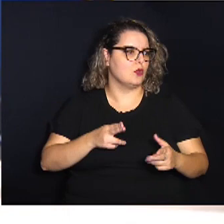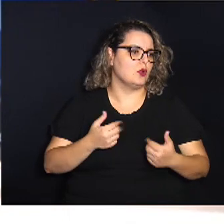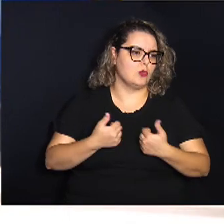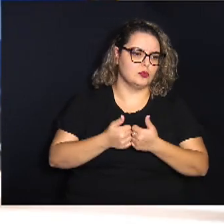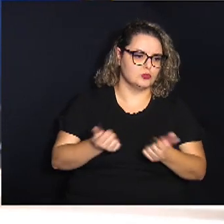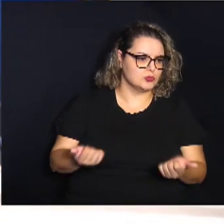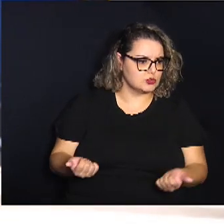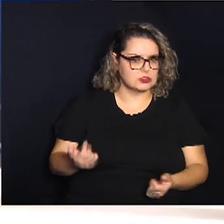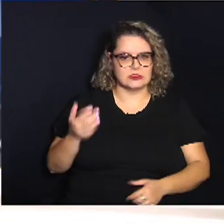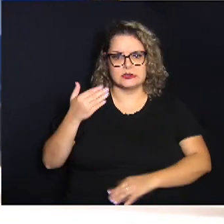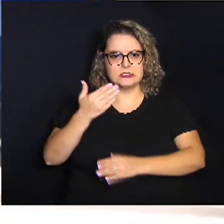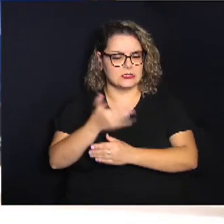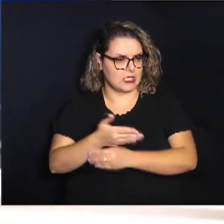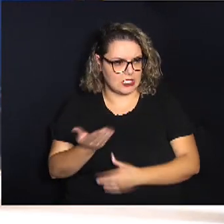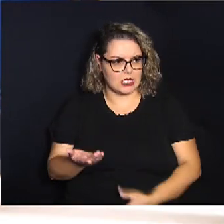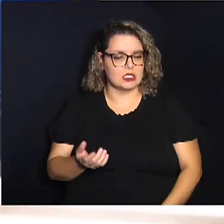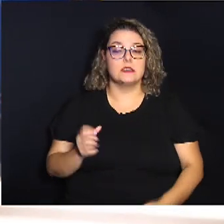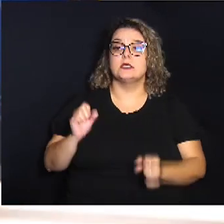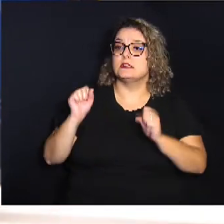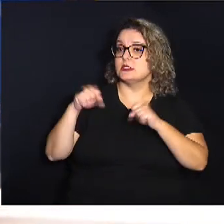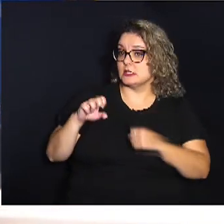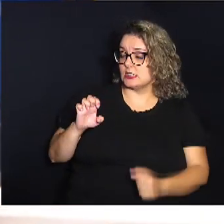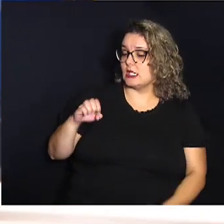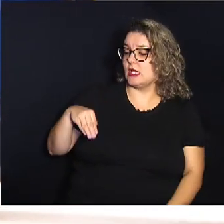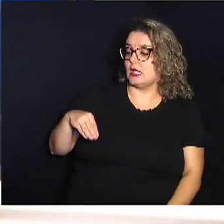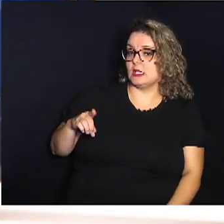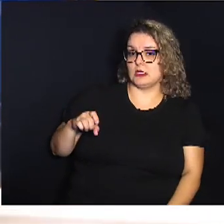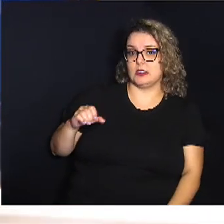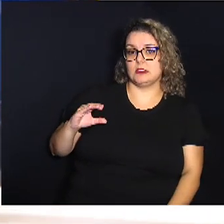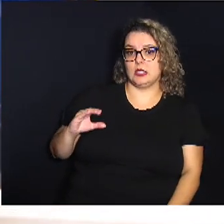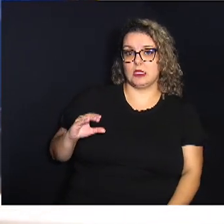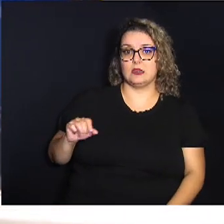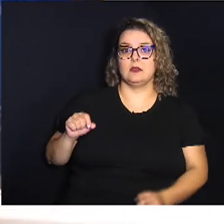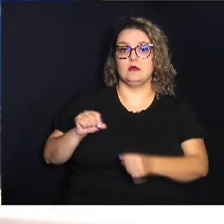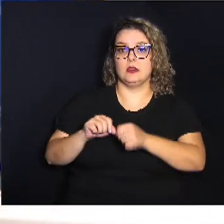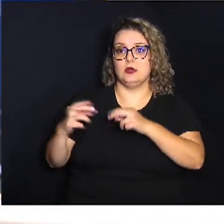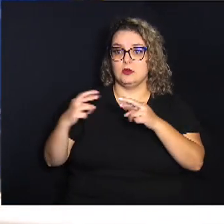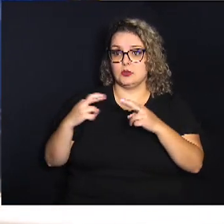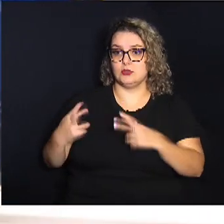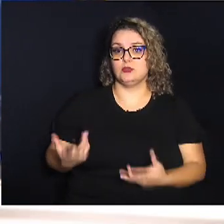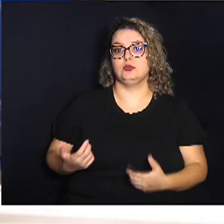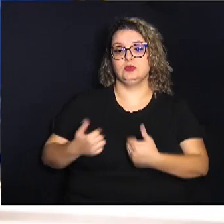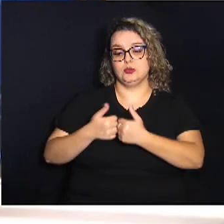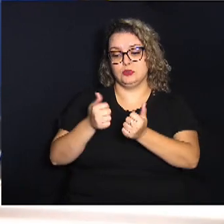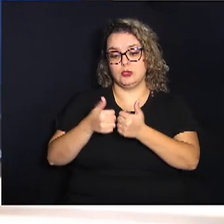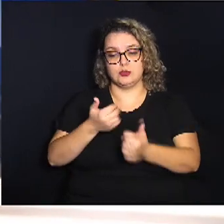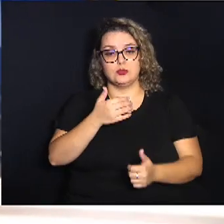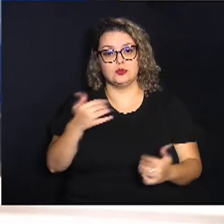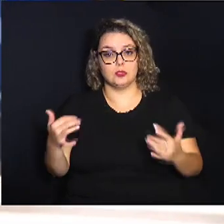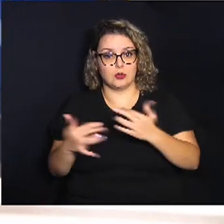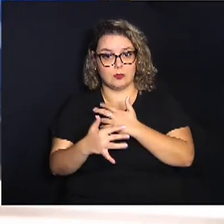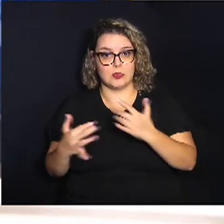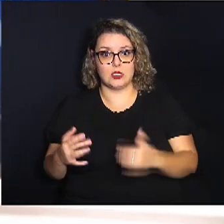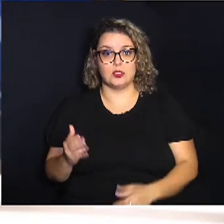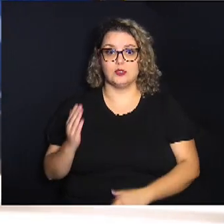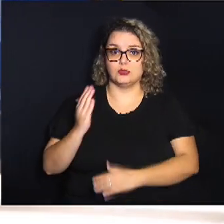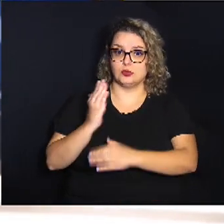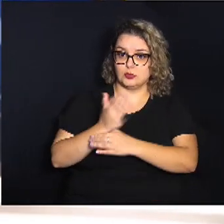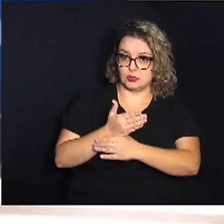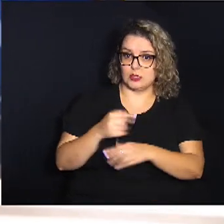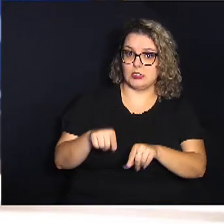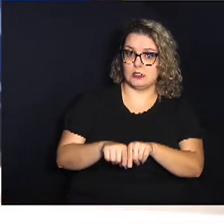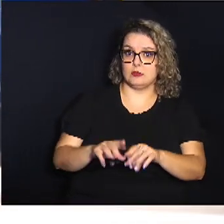táxi sim a INDEC ela faz inspeção nos ônibus urbanos nos táxis e nos